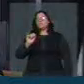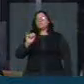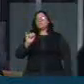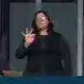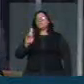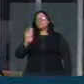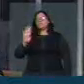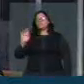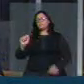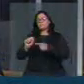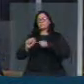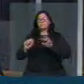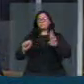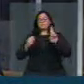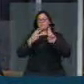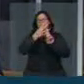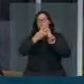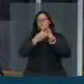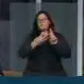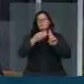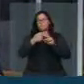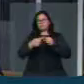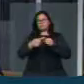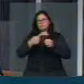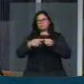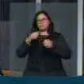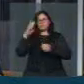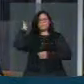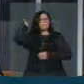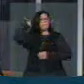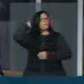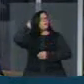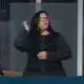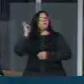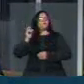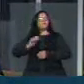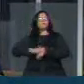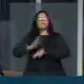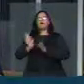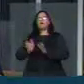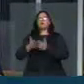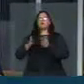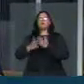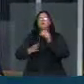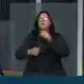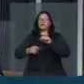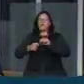representa 50% do território paraense. É lá que estão sendo asfaltadas a rodovia Transamazônica